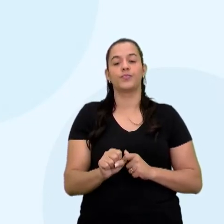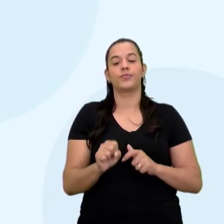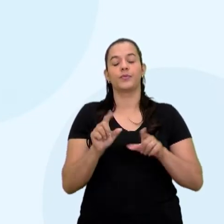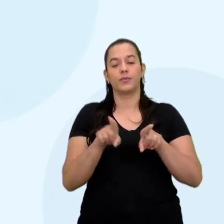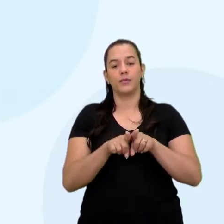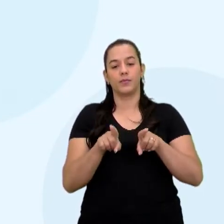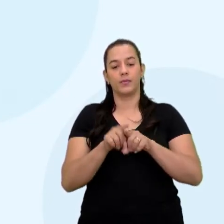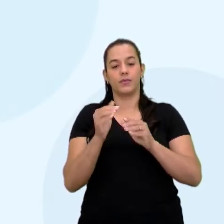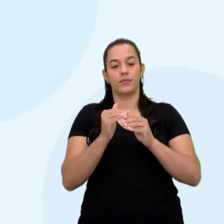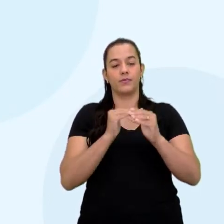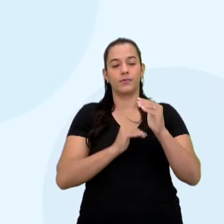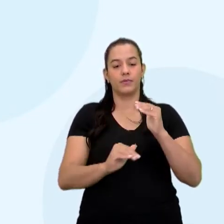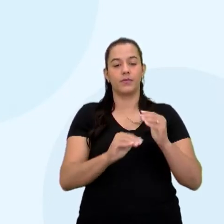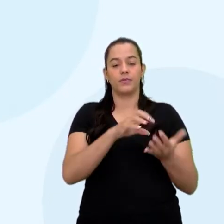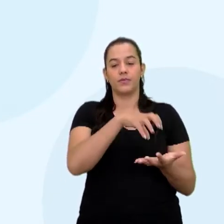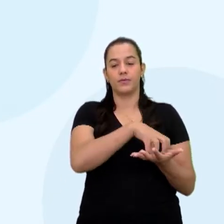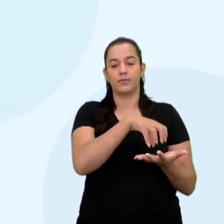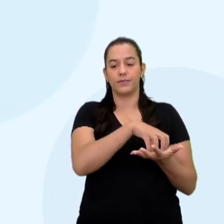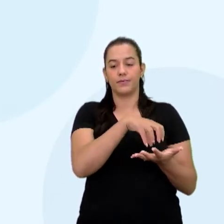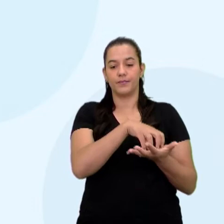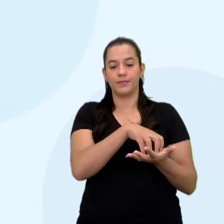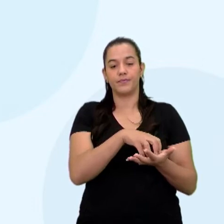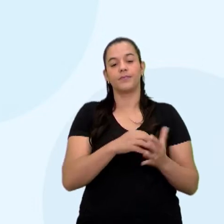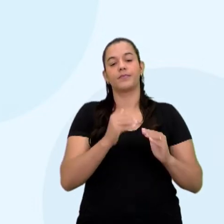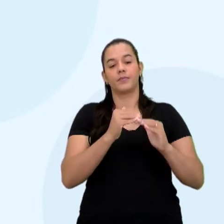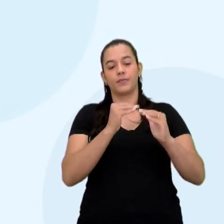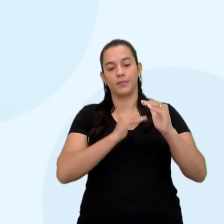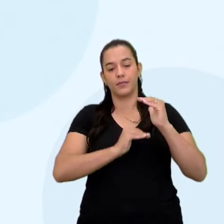0,436 e o Centro-Oeste,